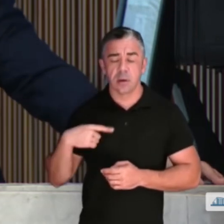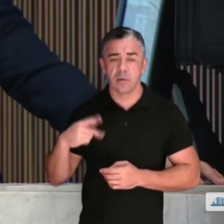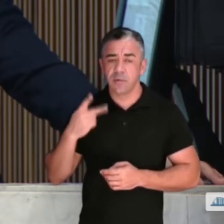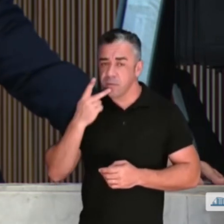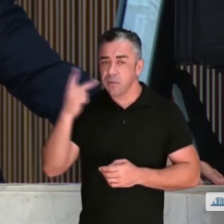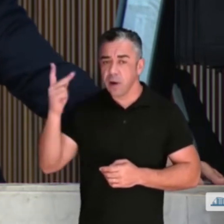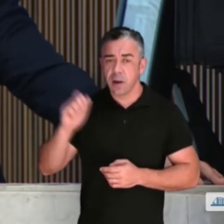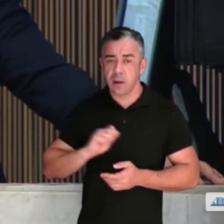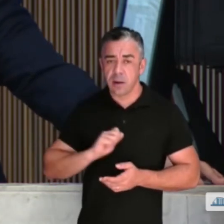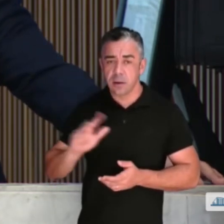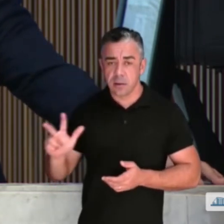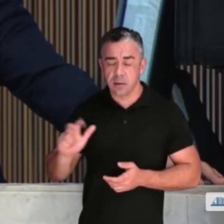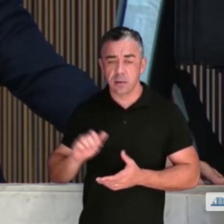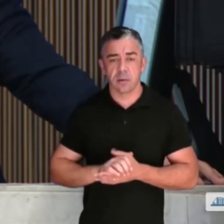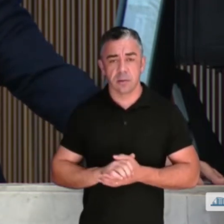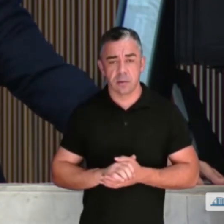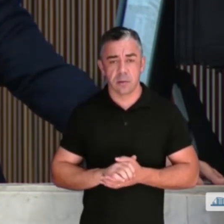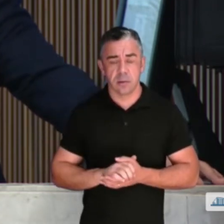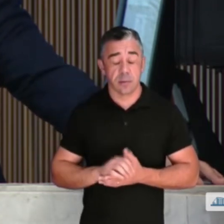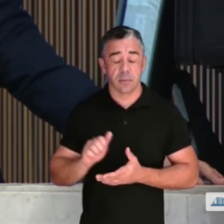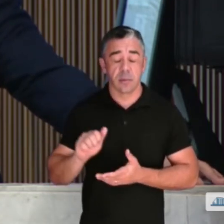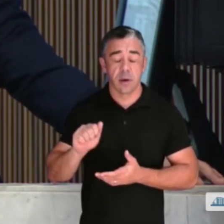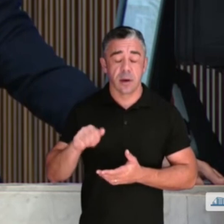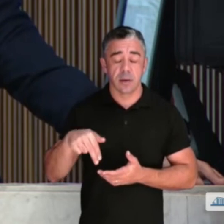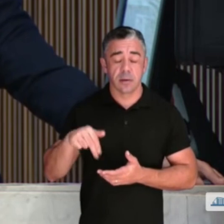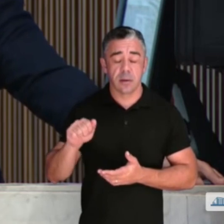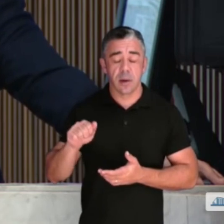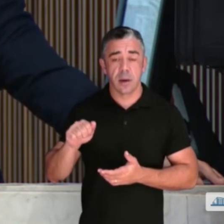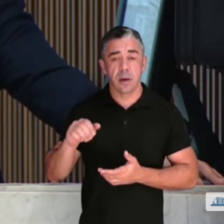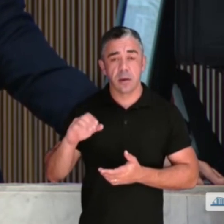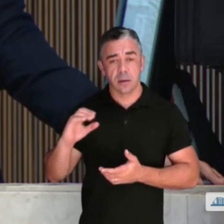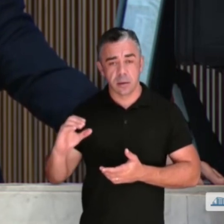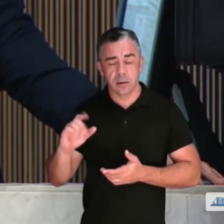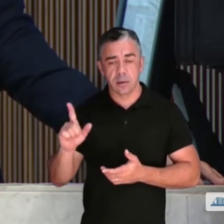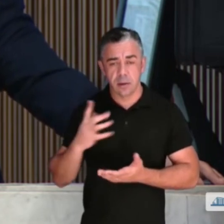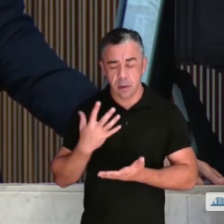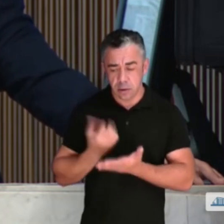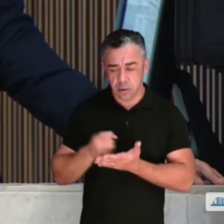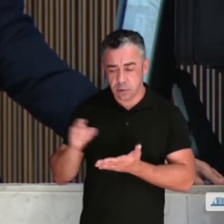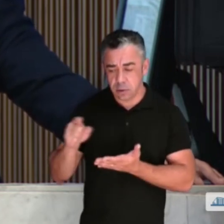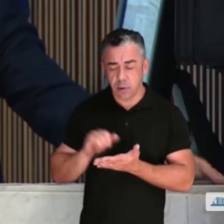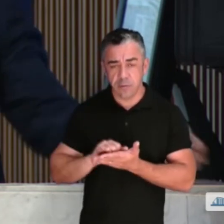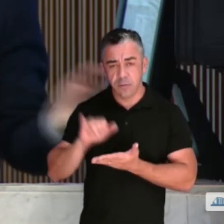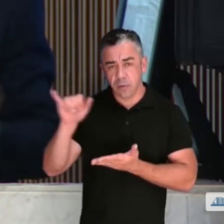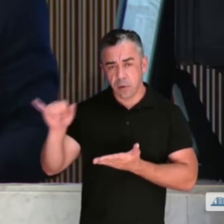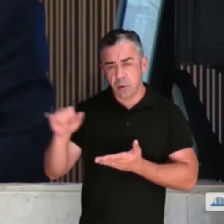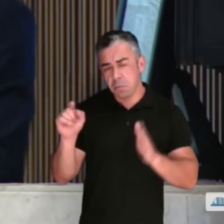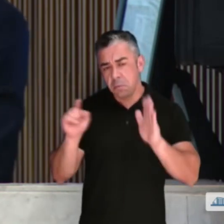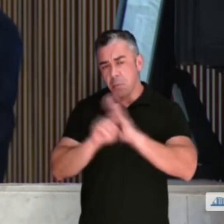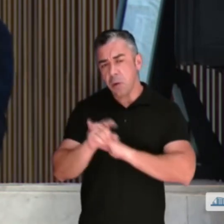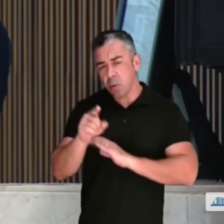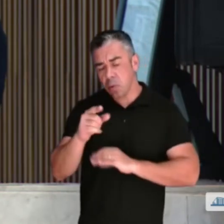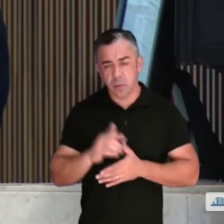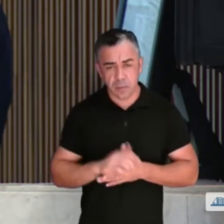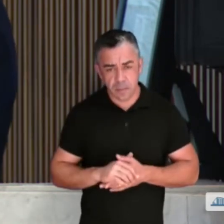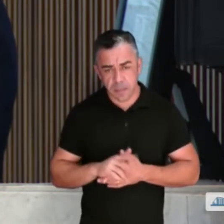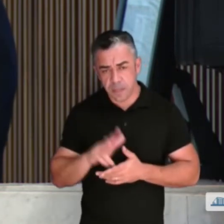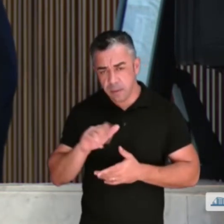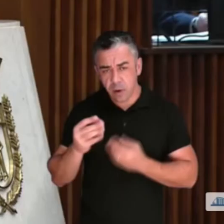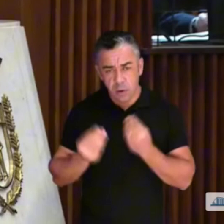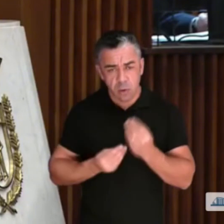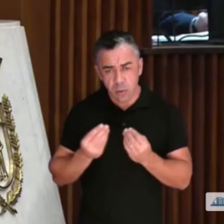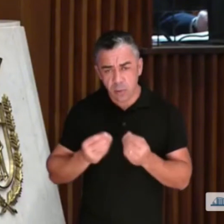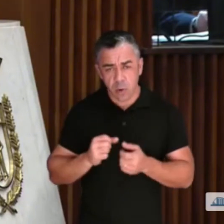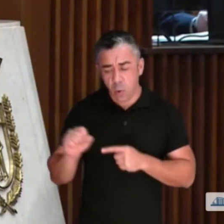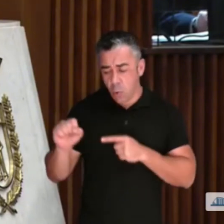ANAC, Agência Nacional de Aviação Civil, para fazer o registro do voo. A pergunta que fica: isso vai ser feito